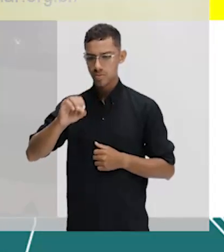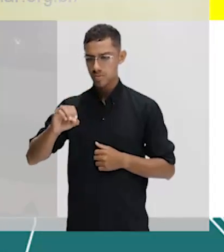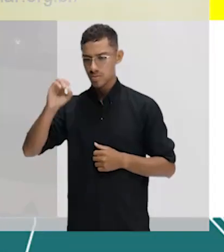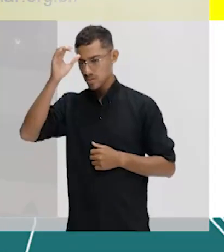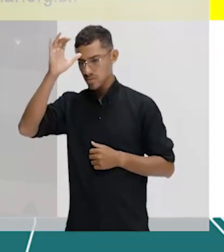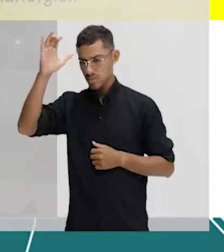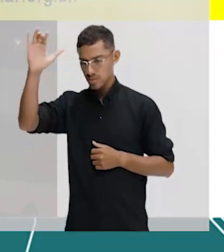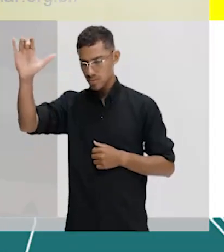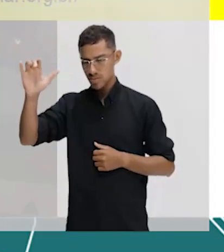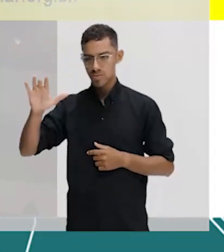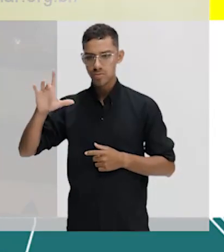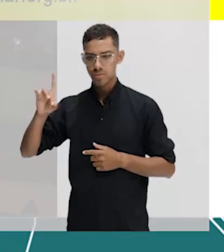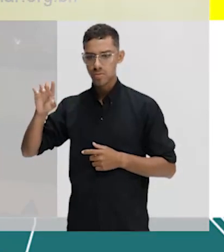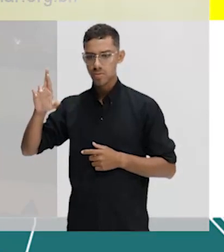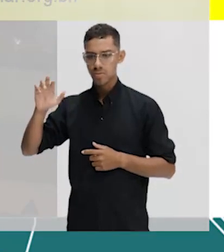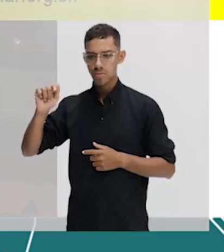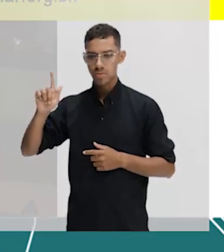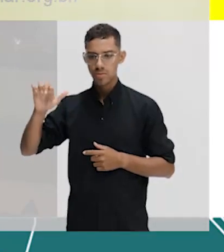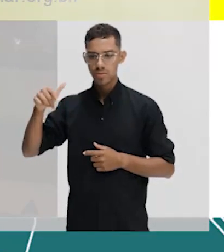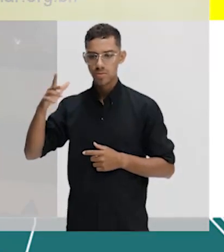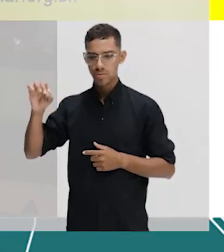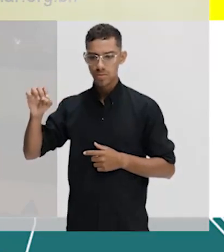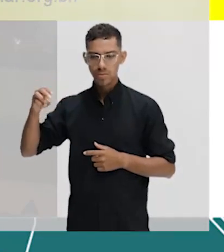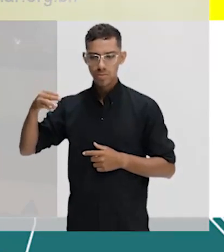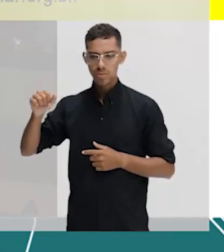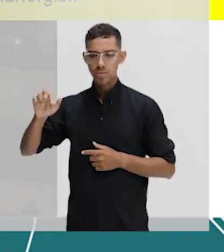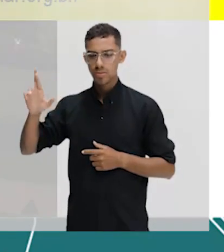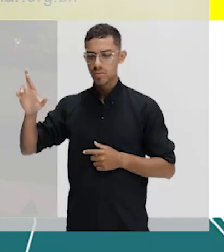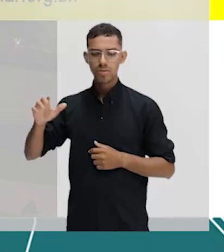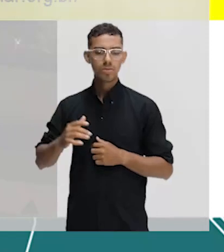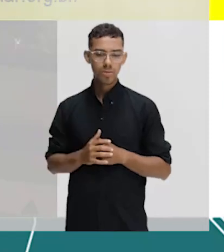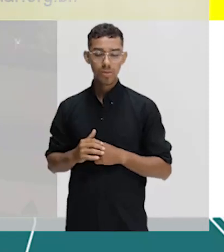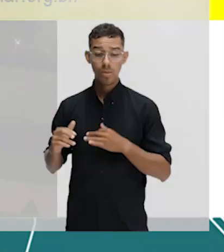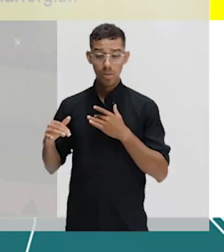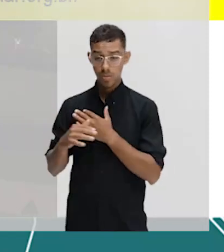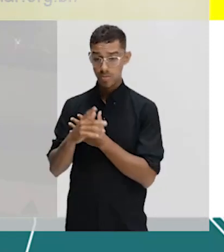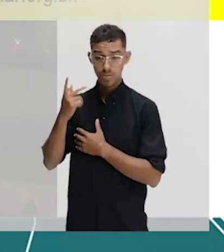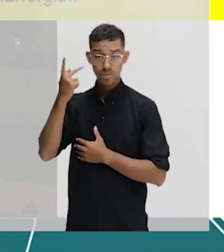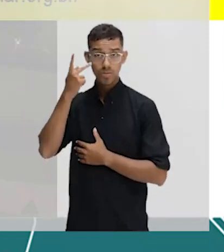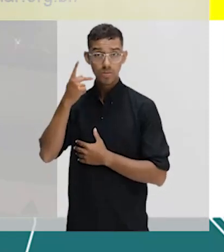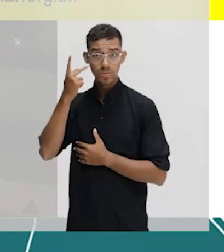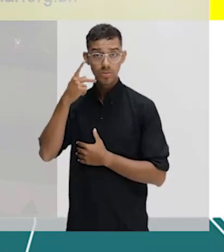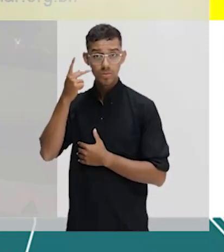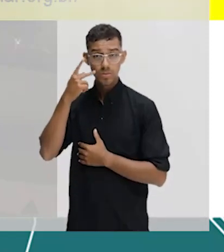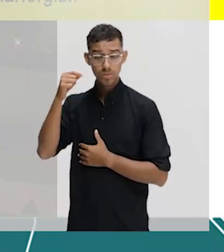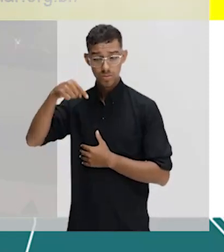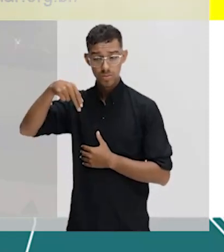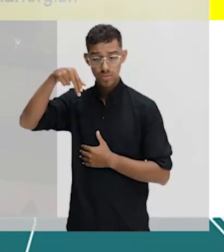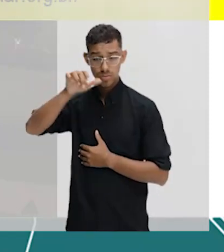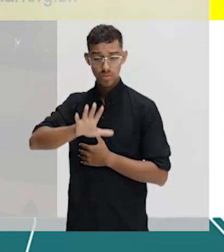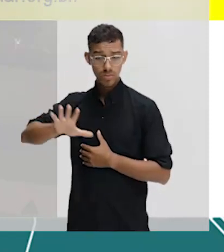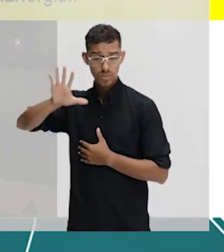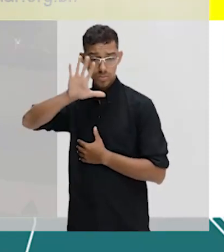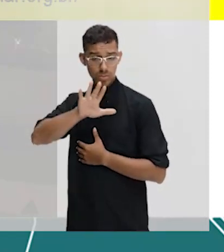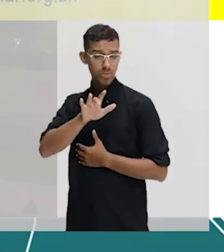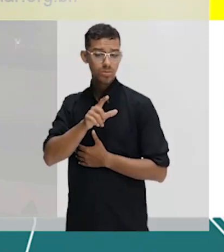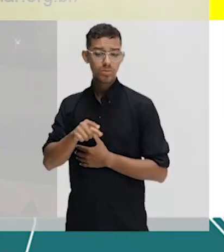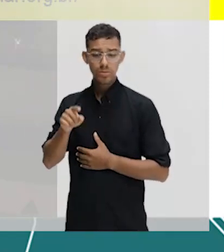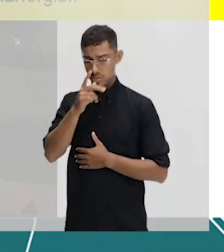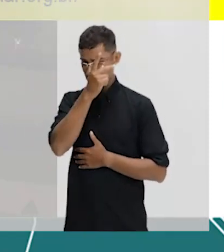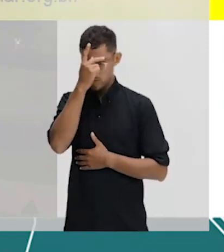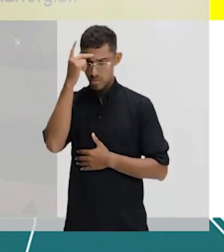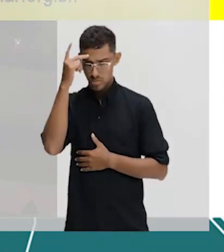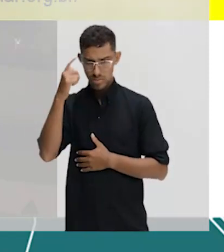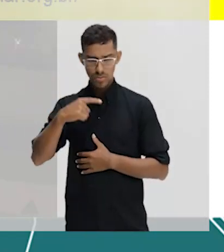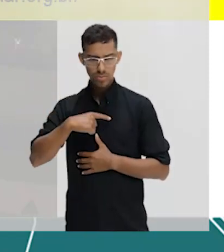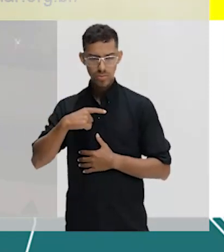estive recentemente lá. É um espaço cultural que numa área de Fortaleza, aqui no Nordeste, onde você tinha